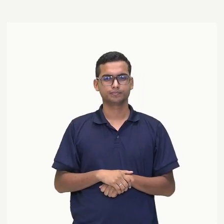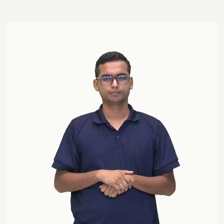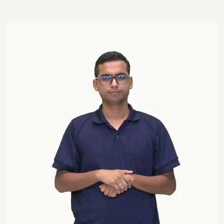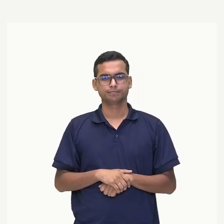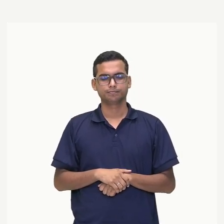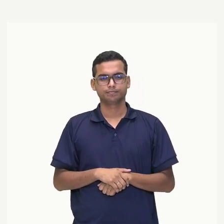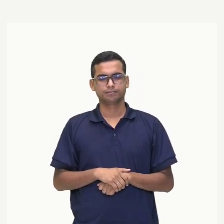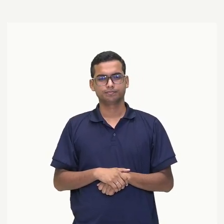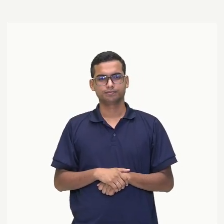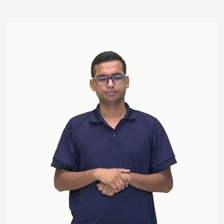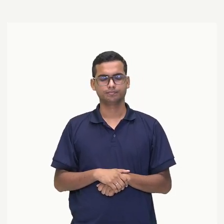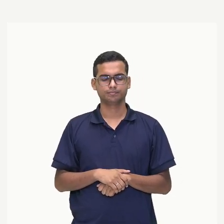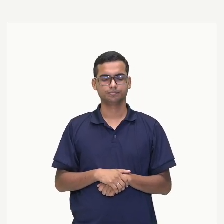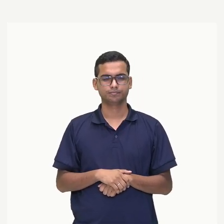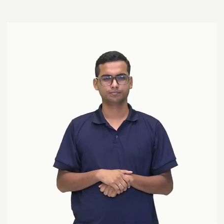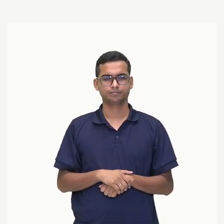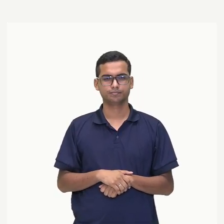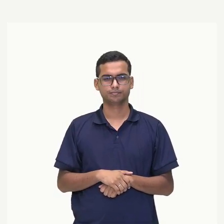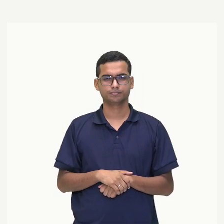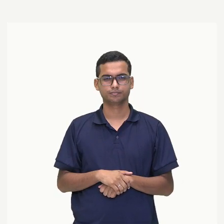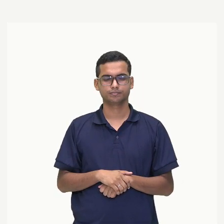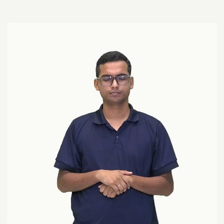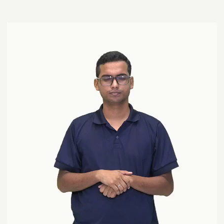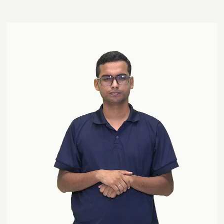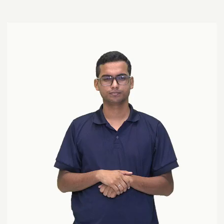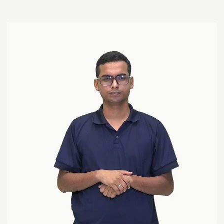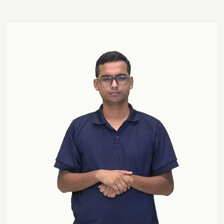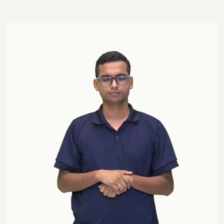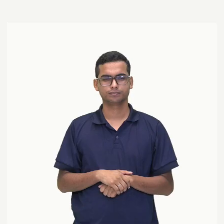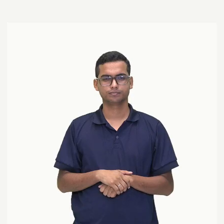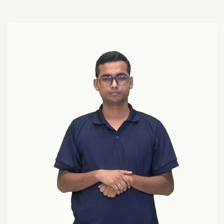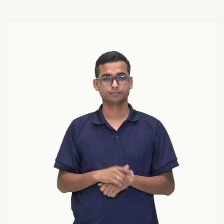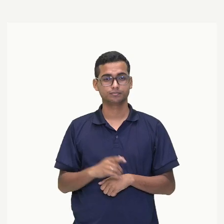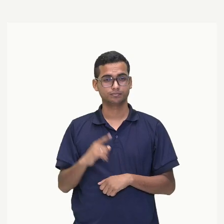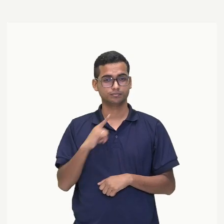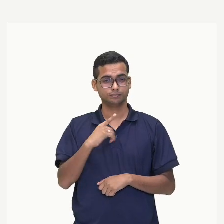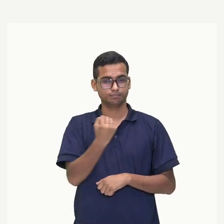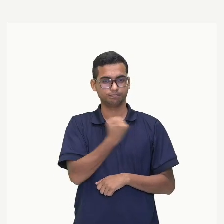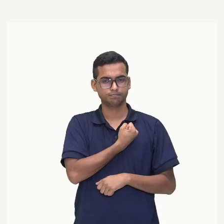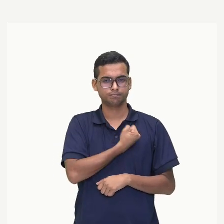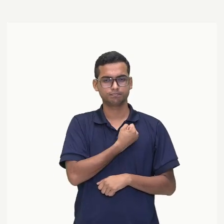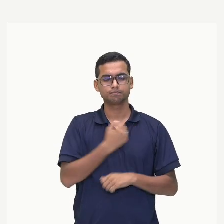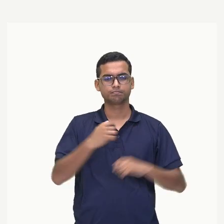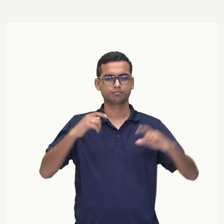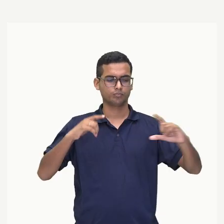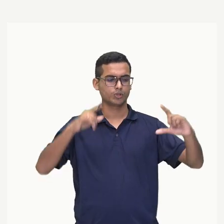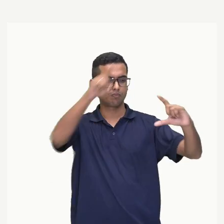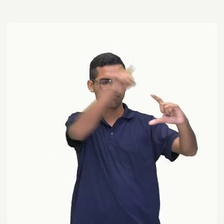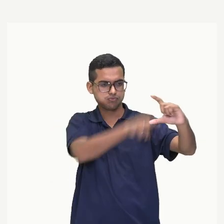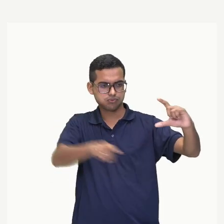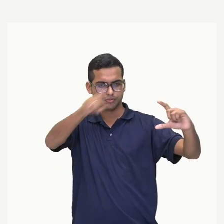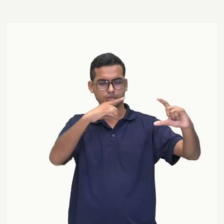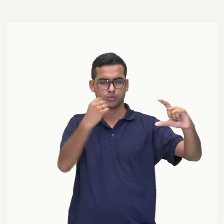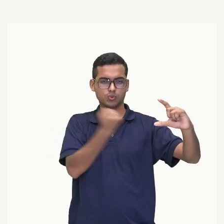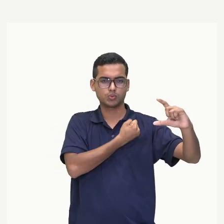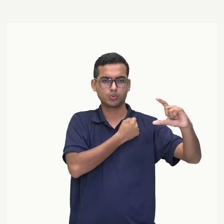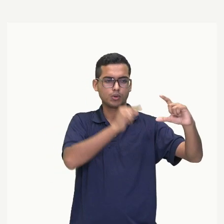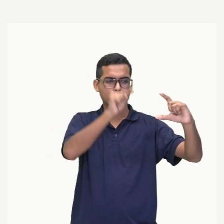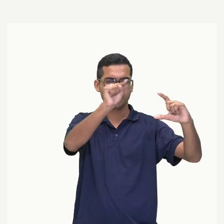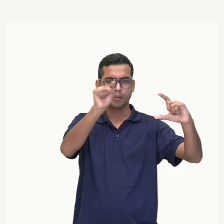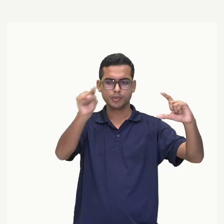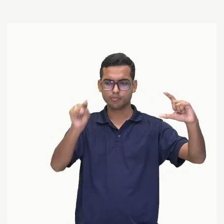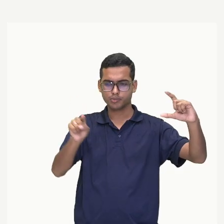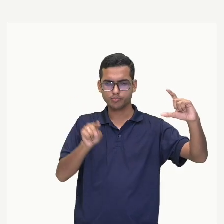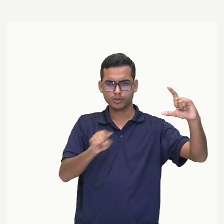nós temos aqui essa numeração, tá bom? Corresponde à pontuação